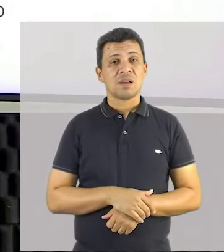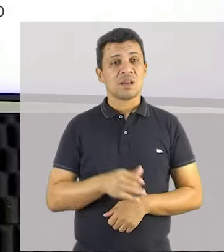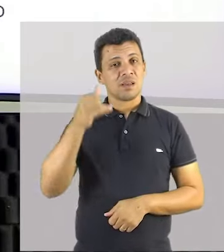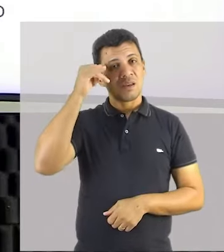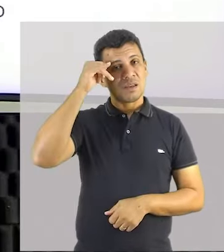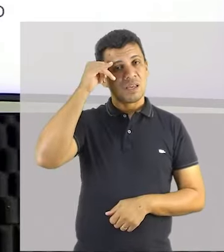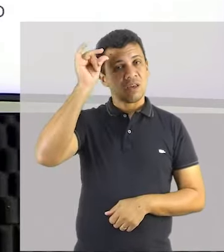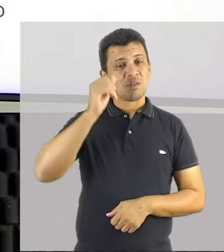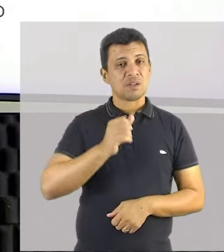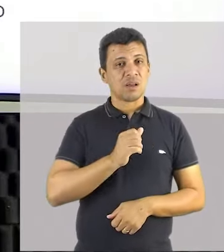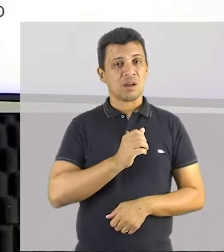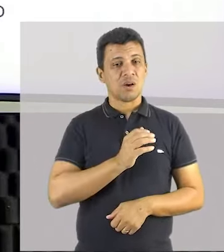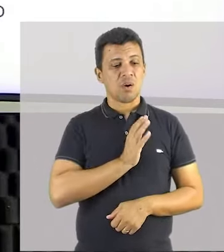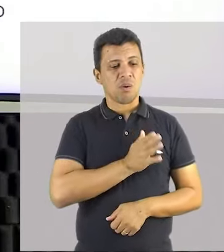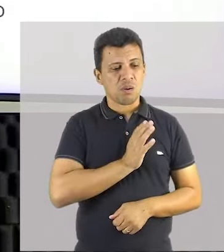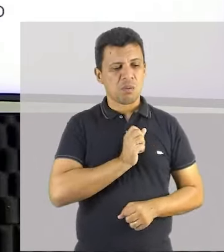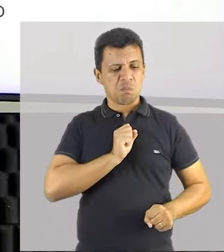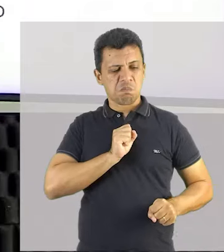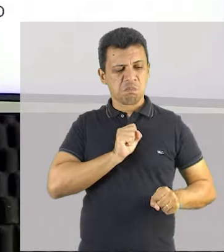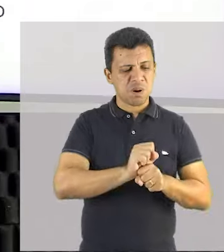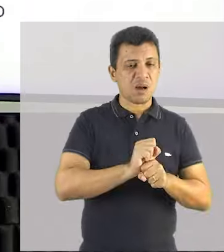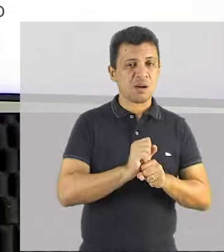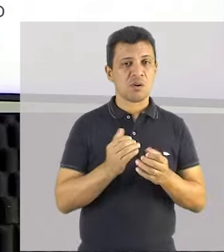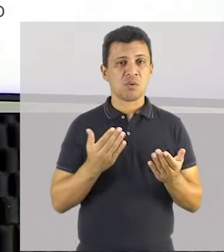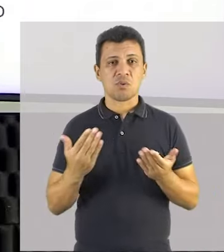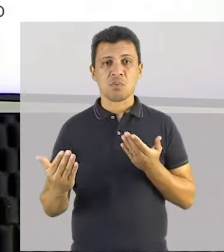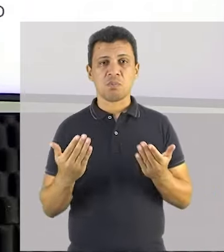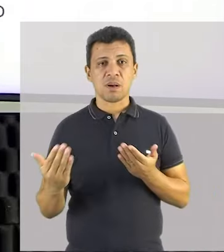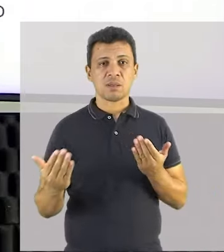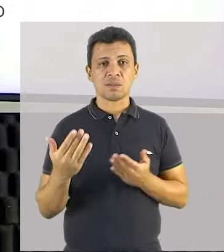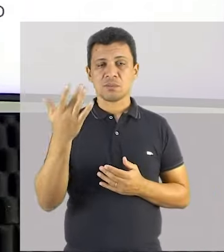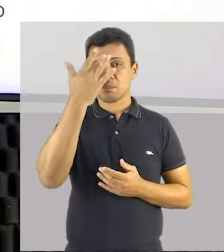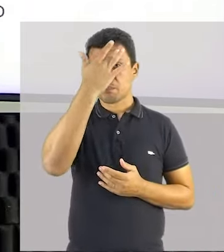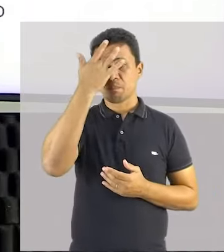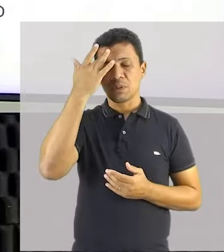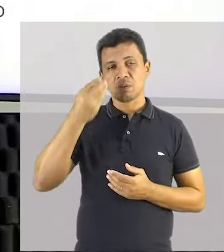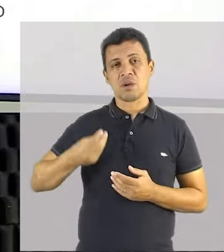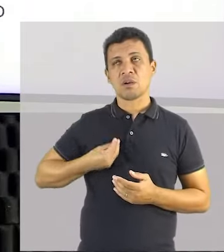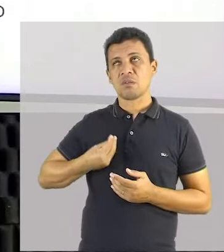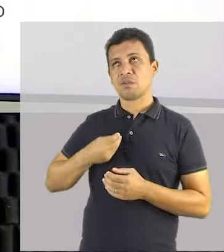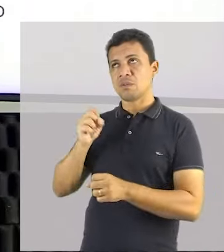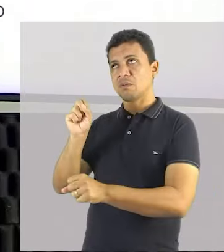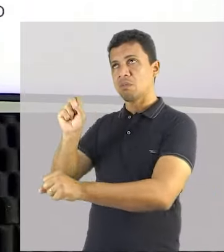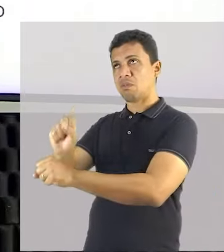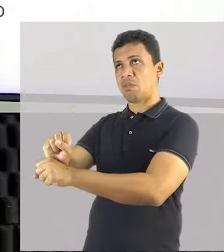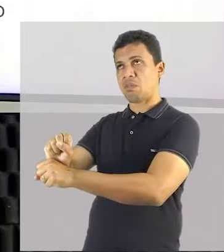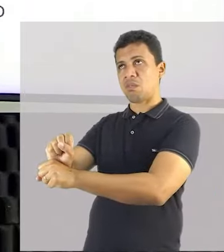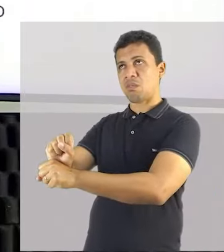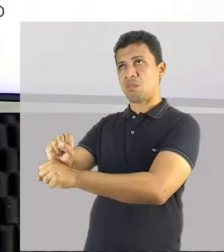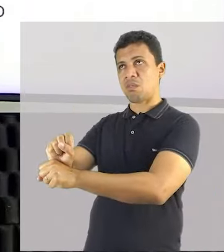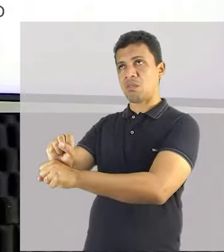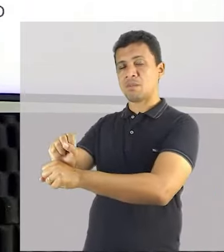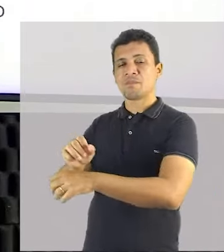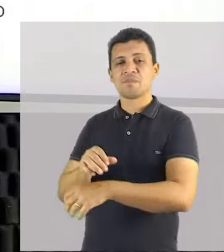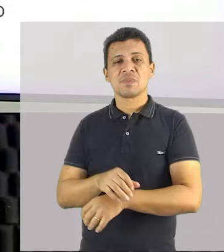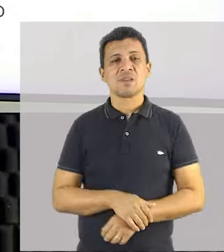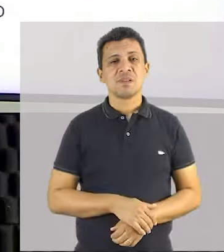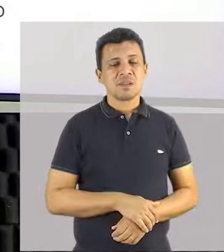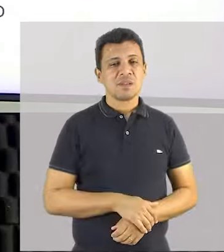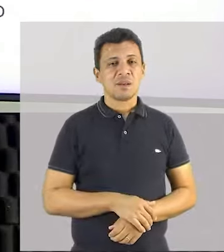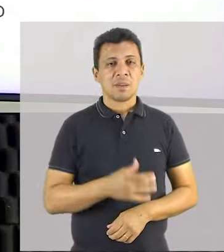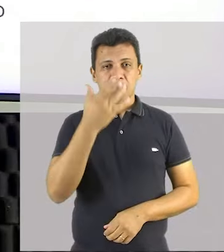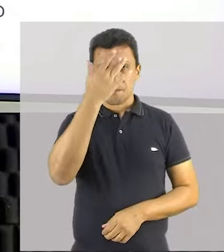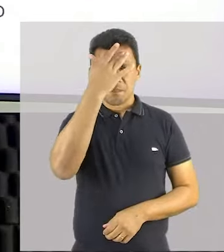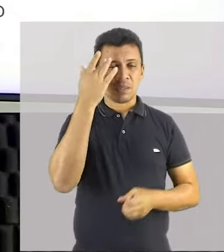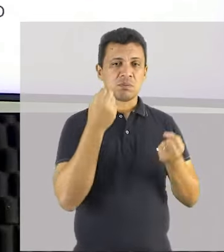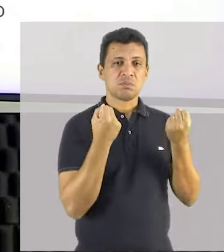infartos em comparação com indivíduos sedentários ou seja quem faz atividade física tem tem uma